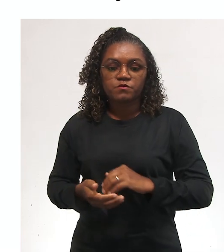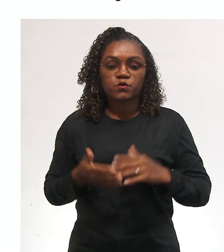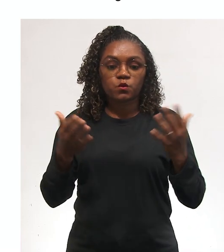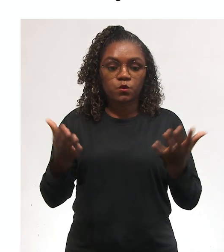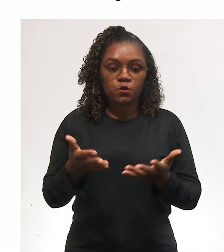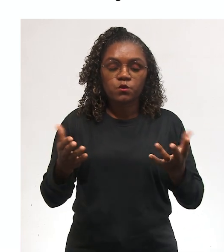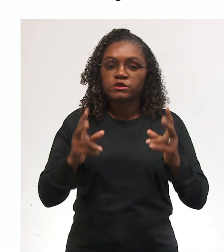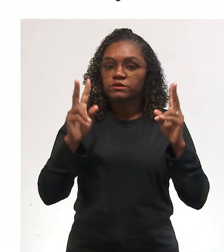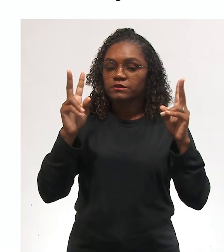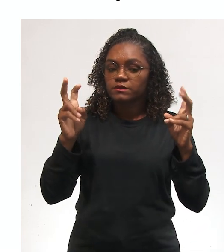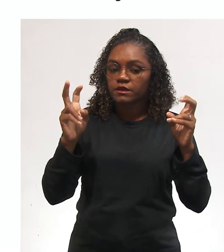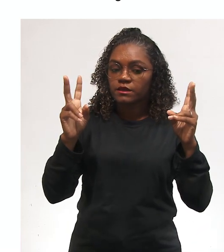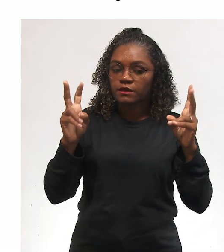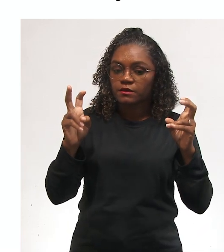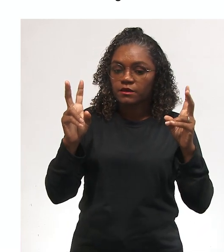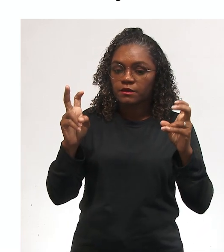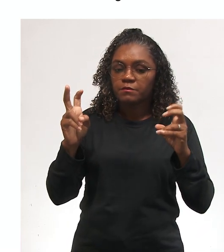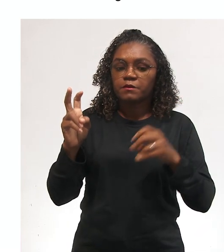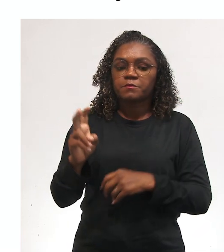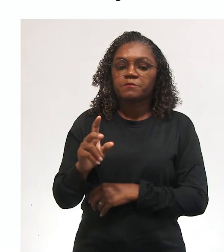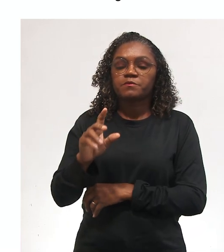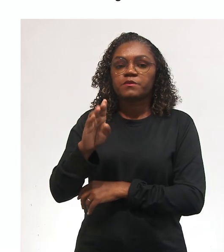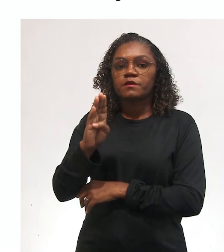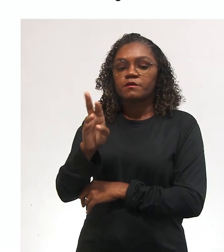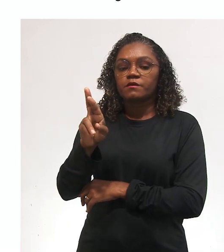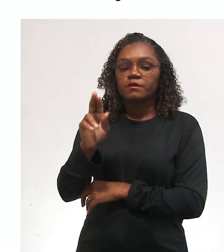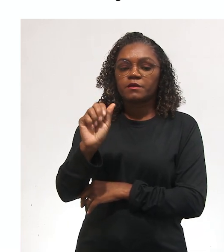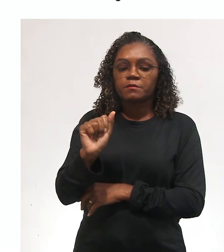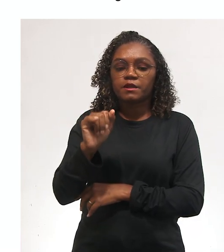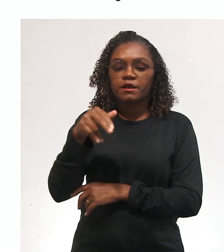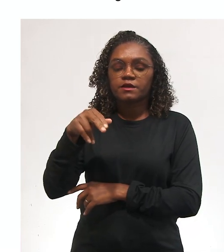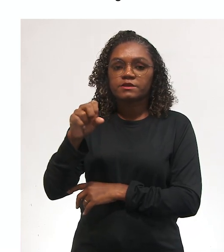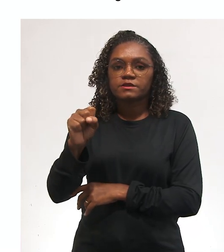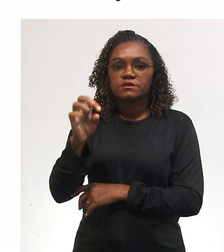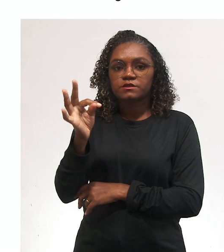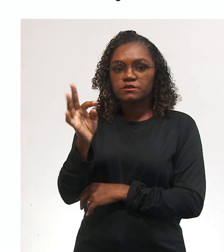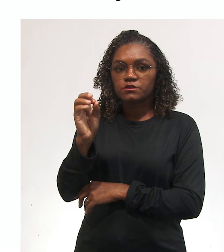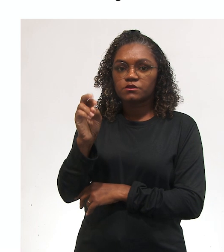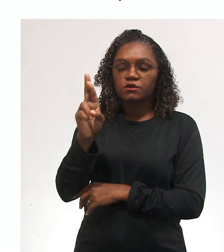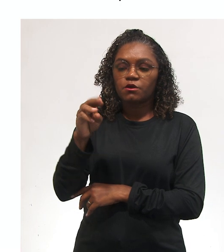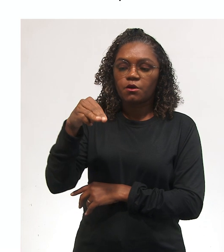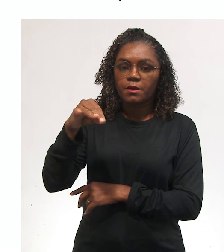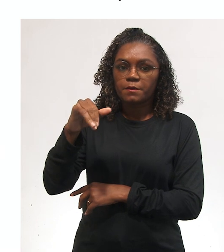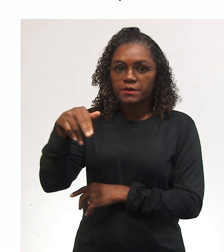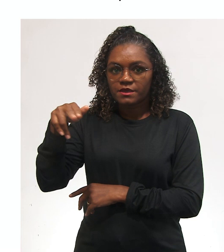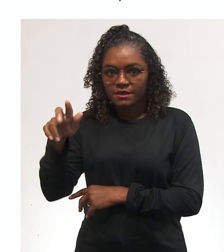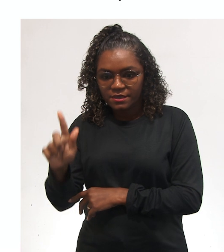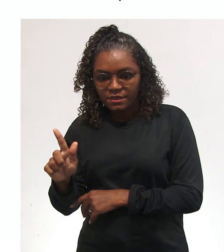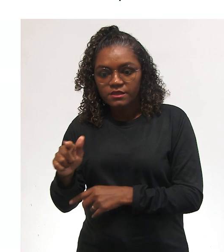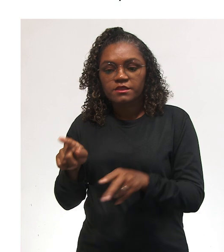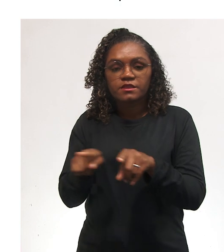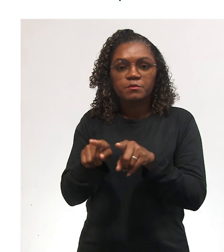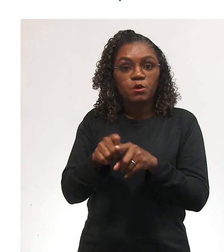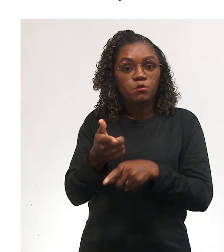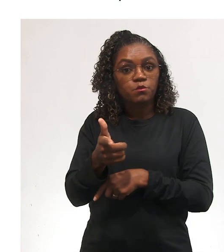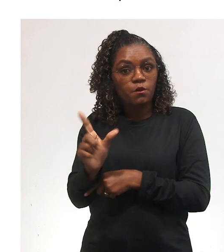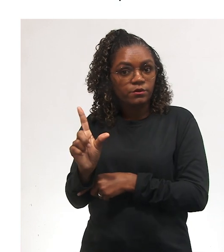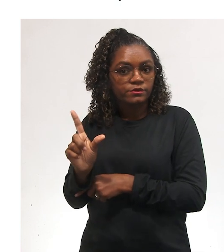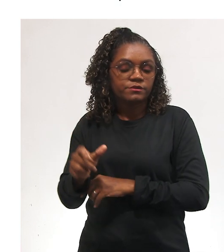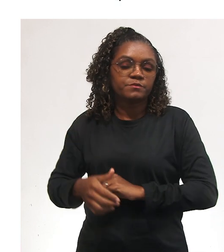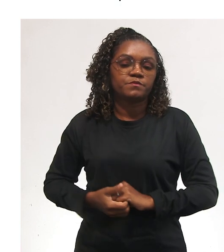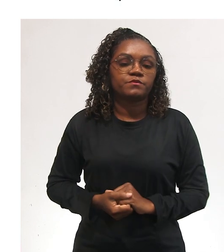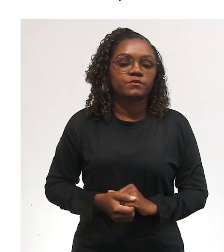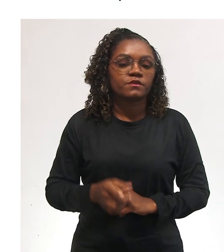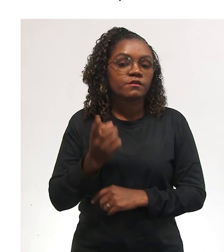do brainstorming e do diagrama de Ishikawa. Melhoria contínua. Nós vimos